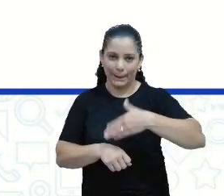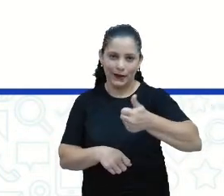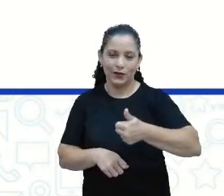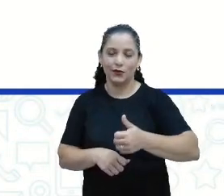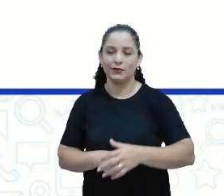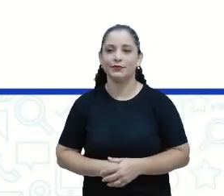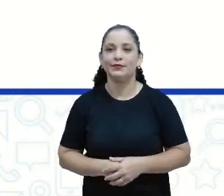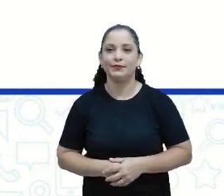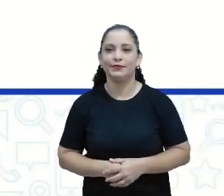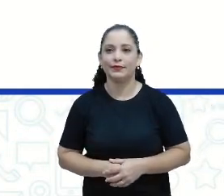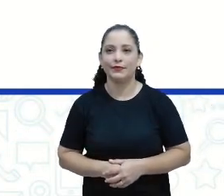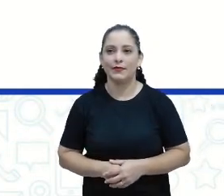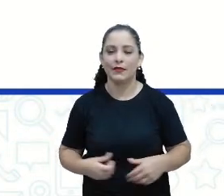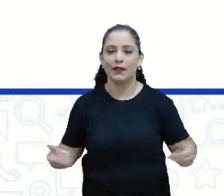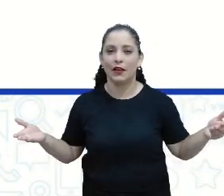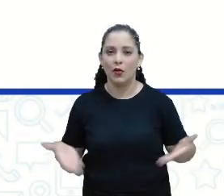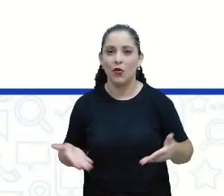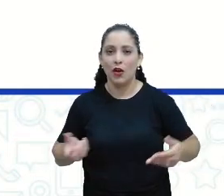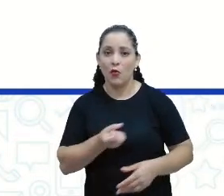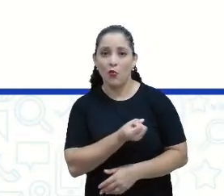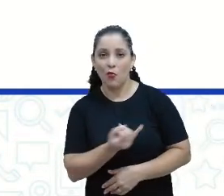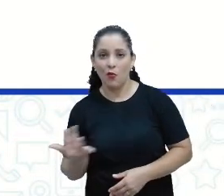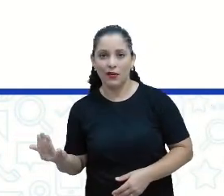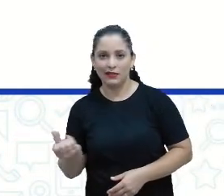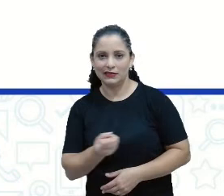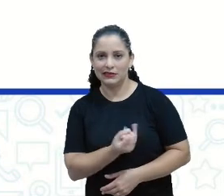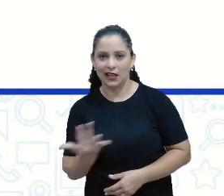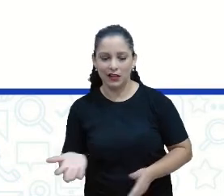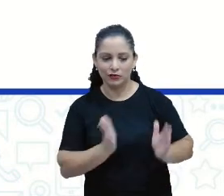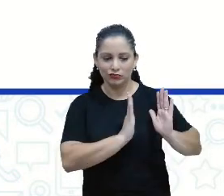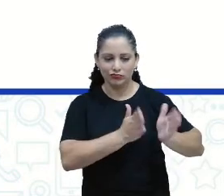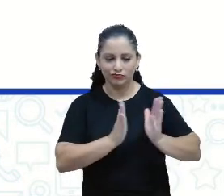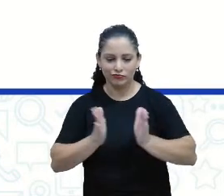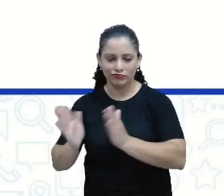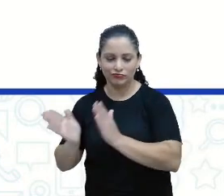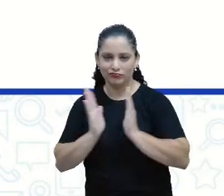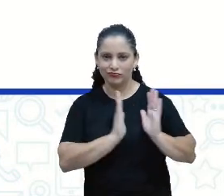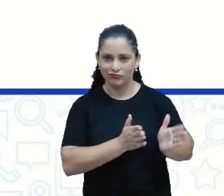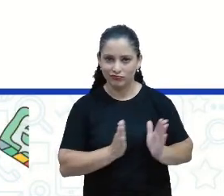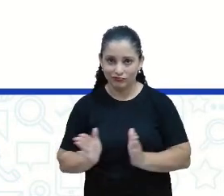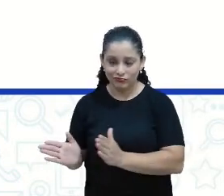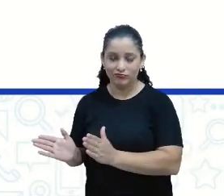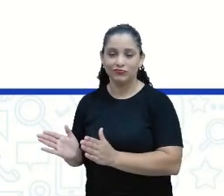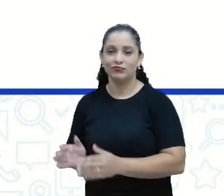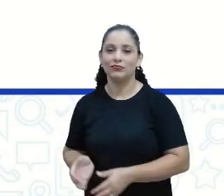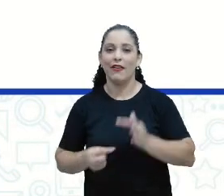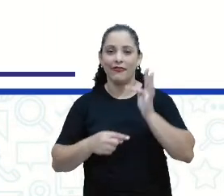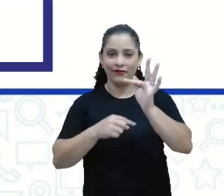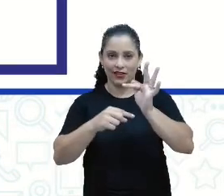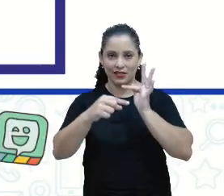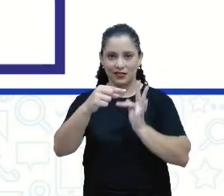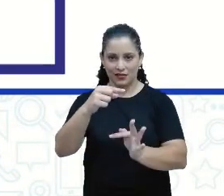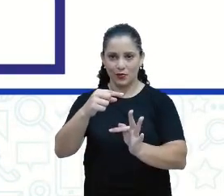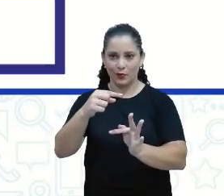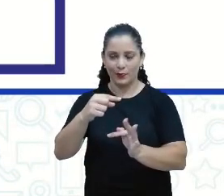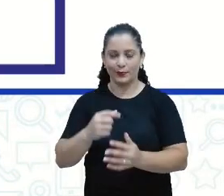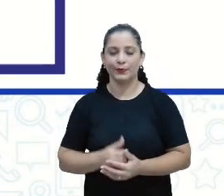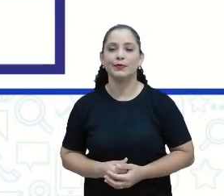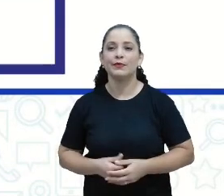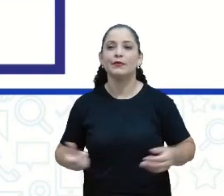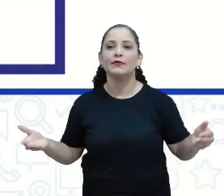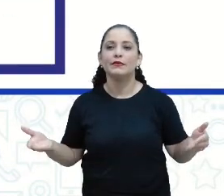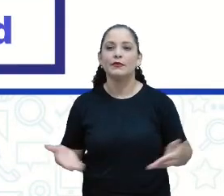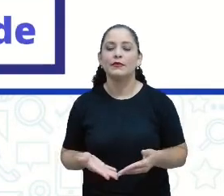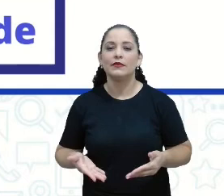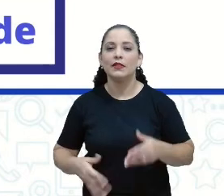Então, quantificando, tá? Encontrando a fração como um operador, quantificando essa ideia, a